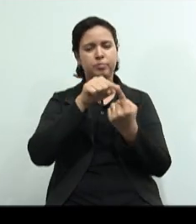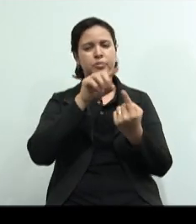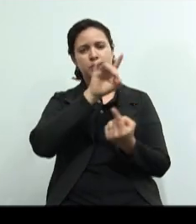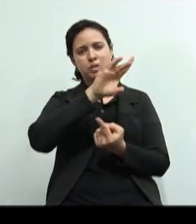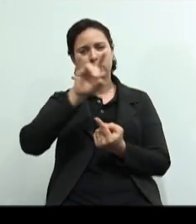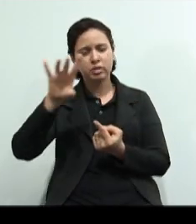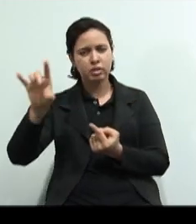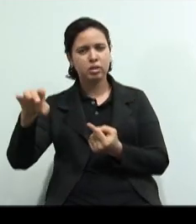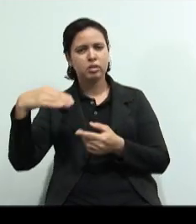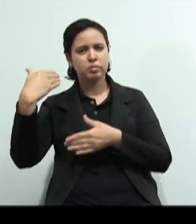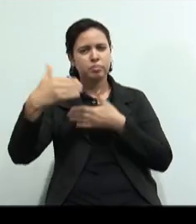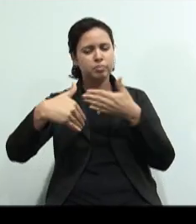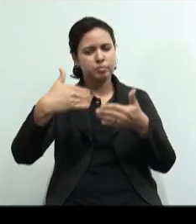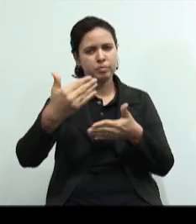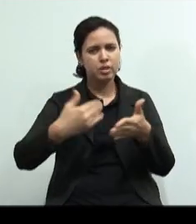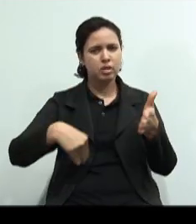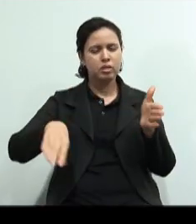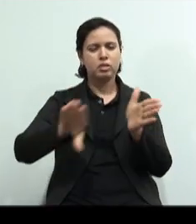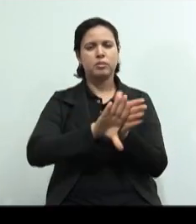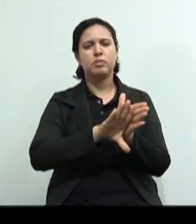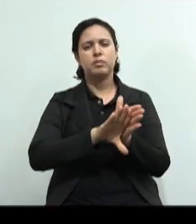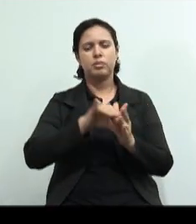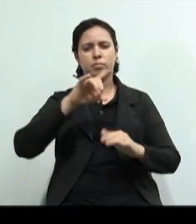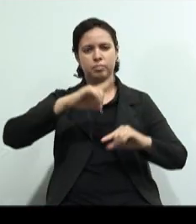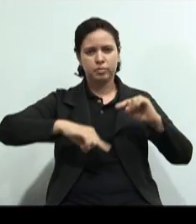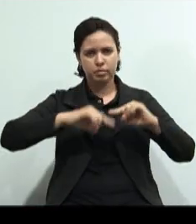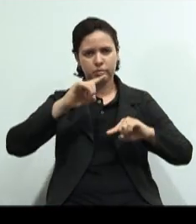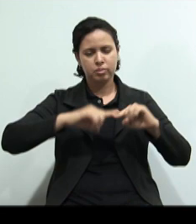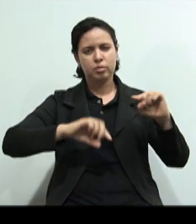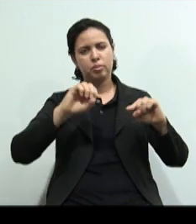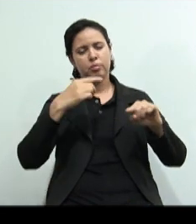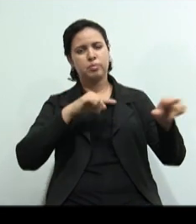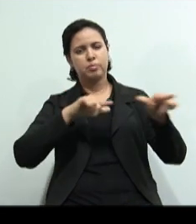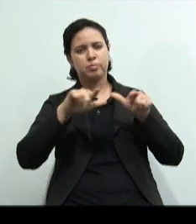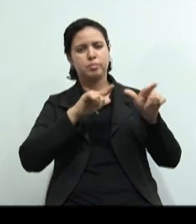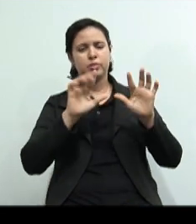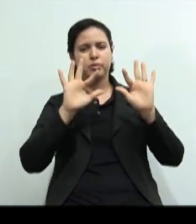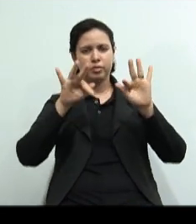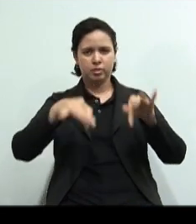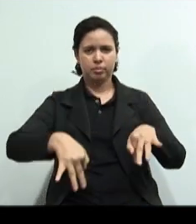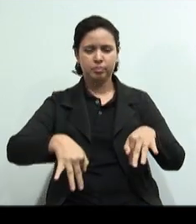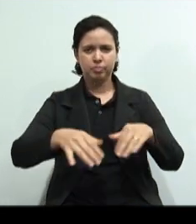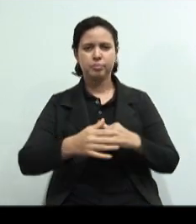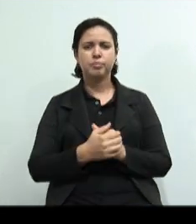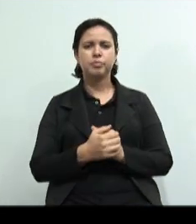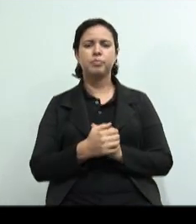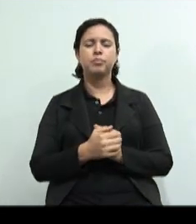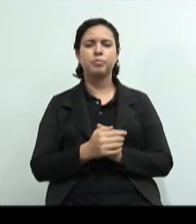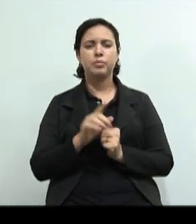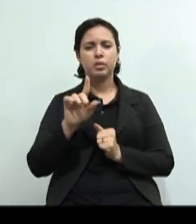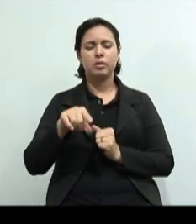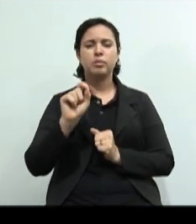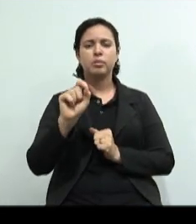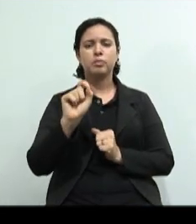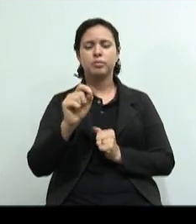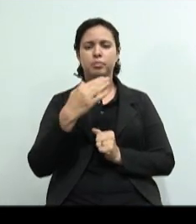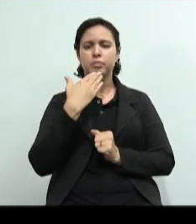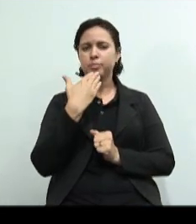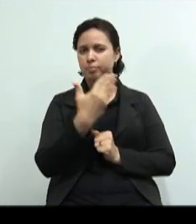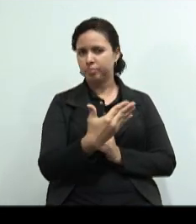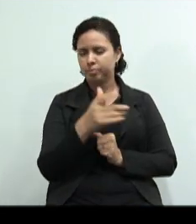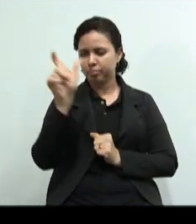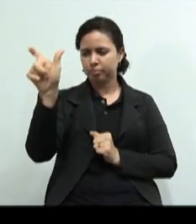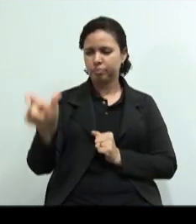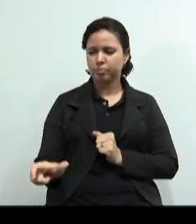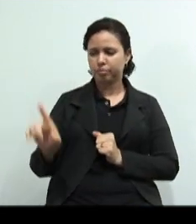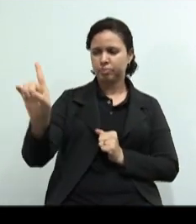processo até chegar no produto ou no serviço final, que é o que é requerido pelo